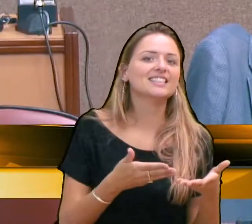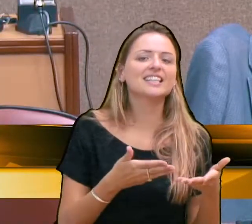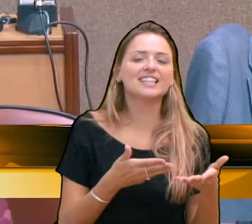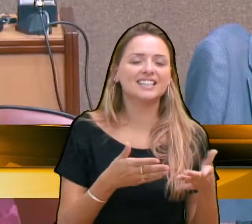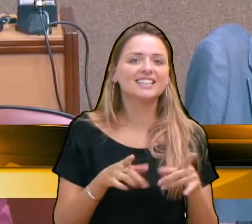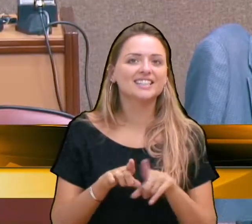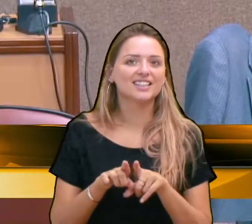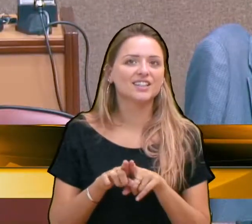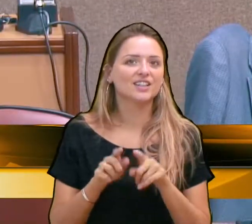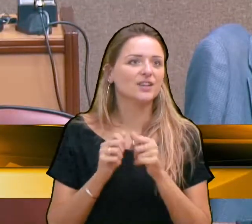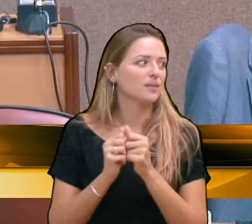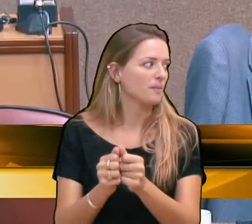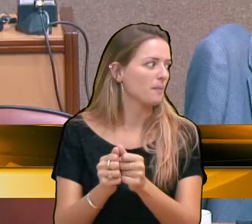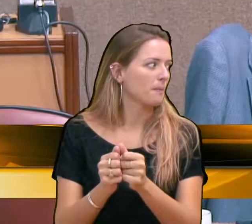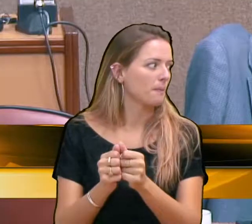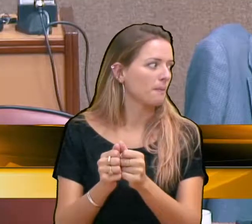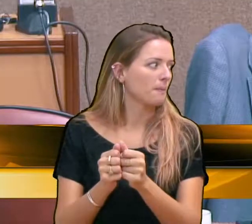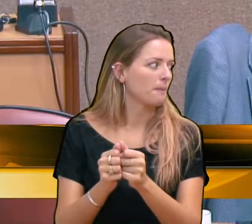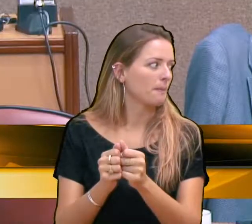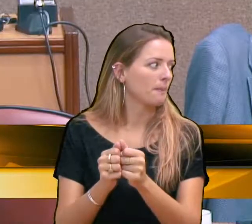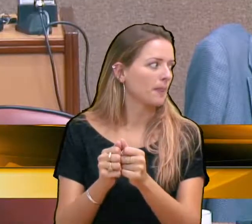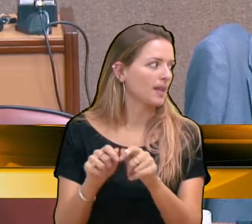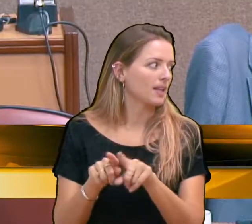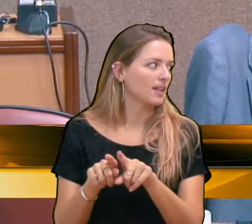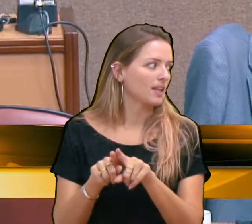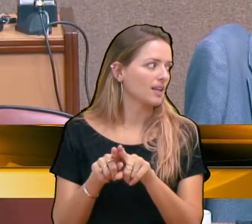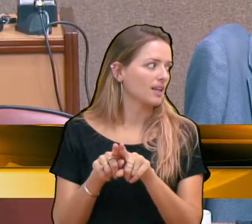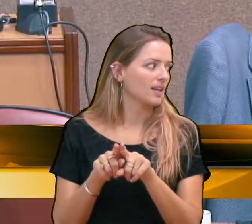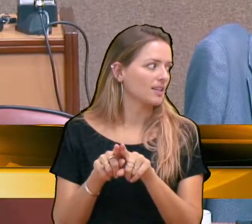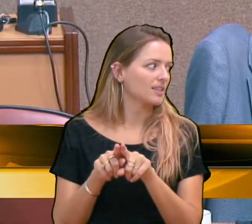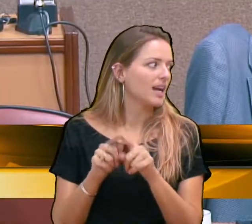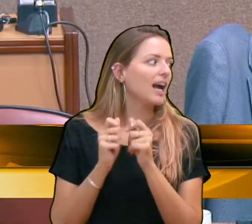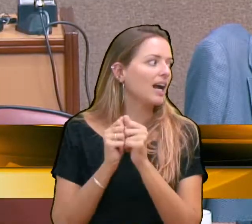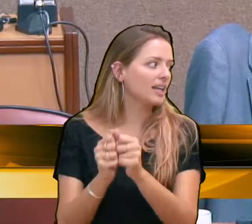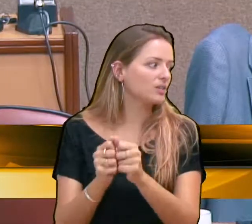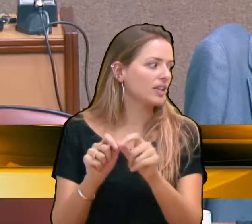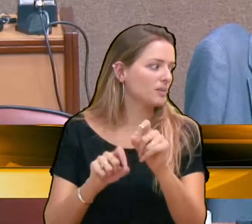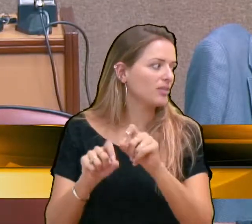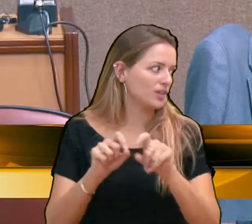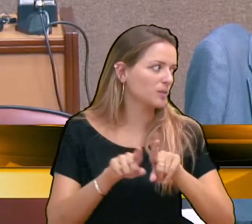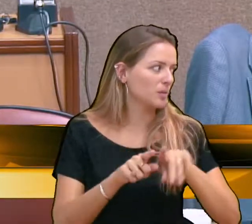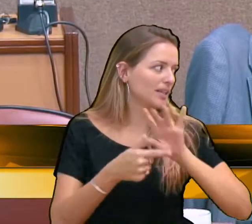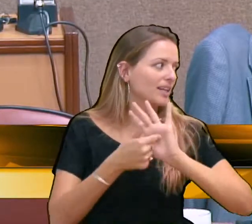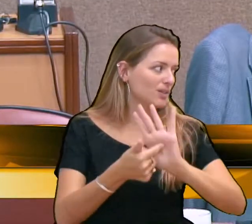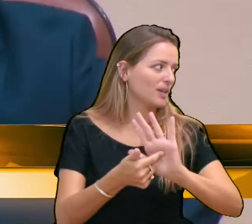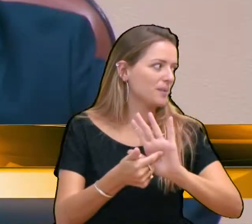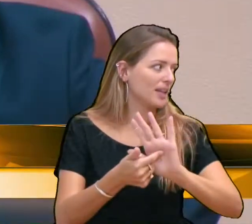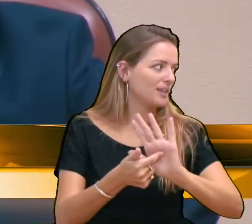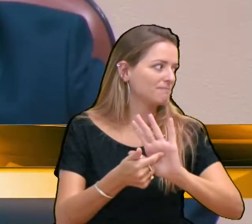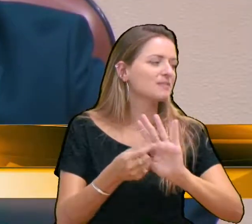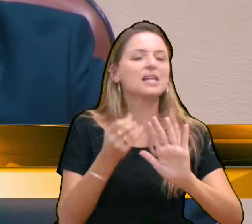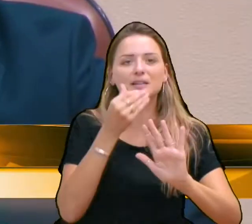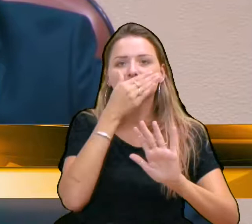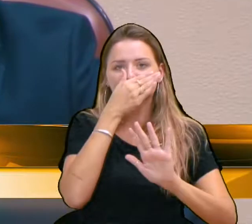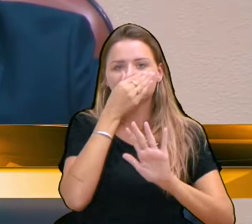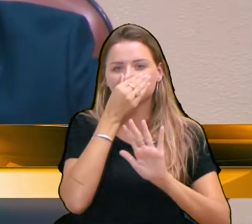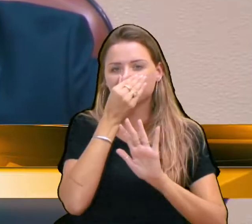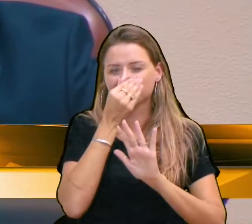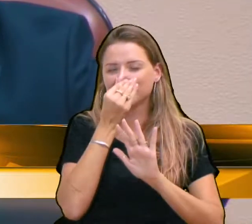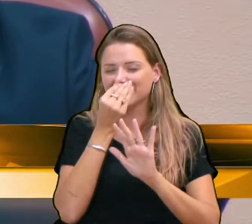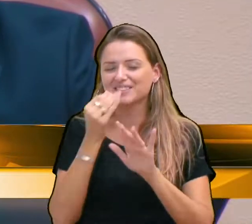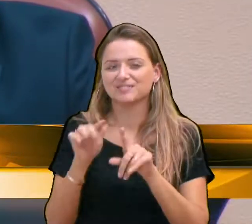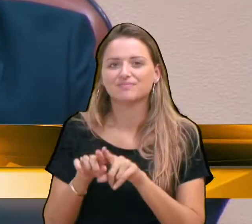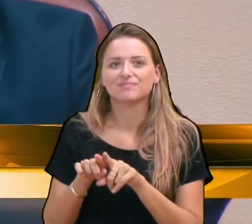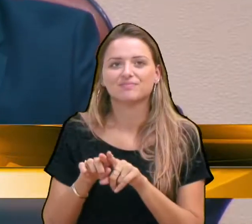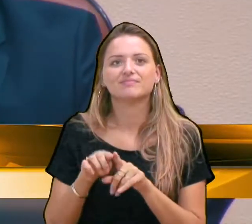entidades que se juntaram nessa força-tarefa junto com o Sindicato de Lojas no combate ao comércio ilegal. Muito obrigado. Próximo vereador inscrito, vereadora Adiló